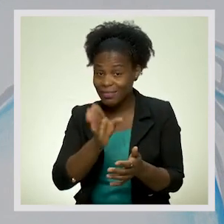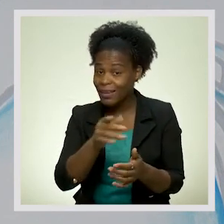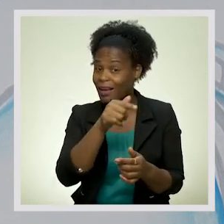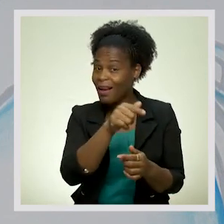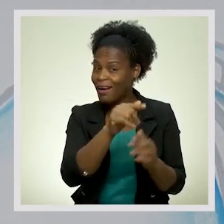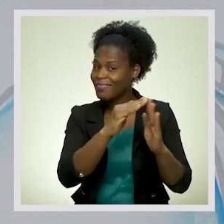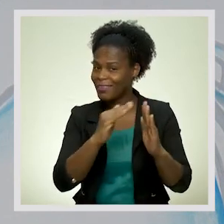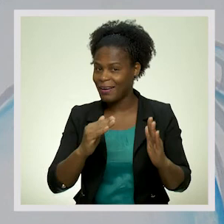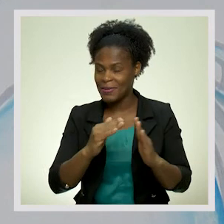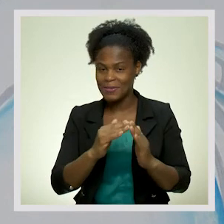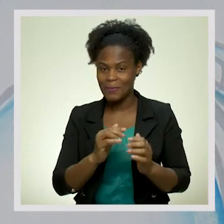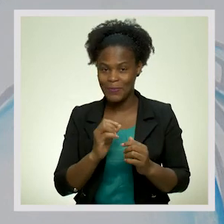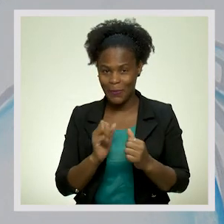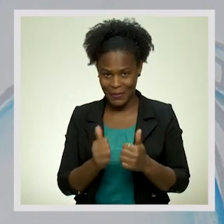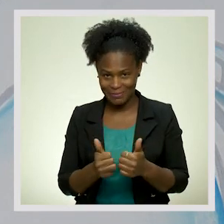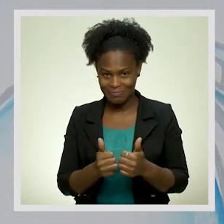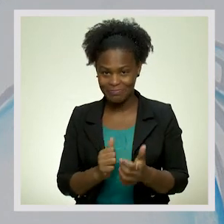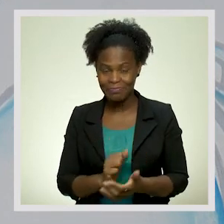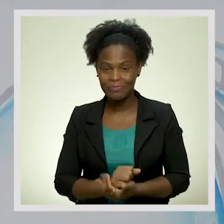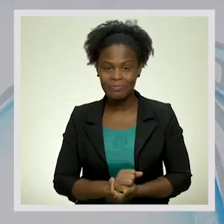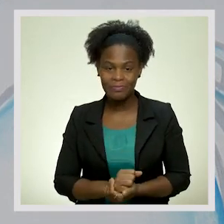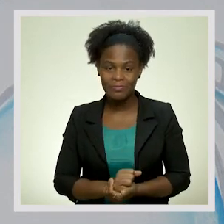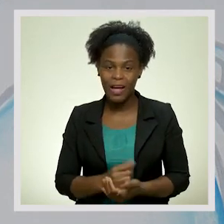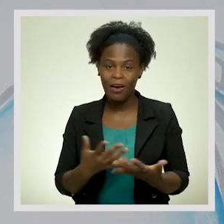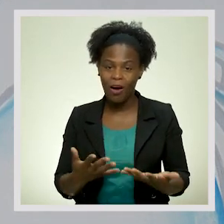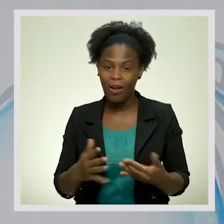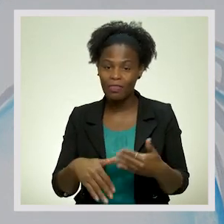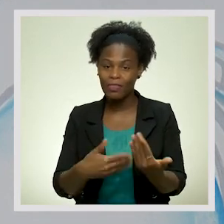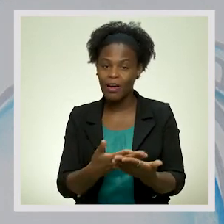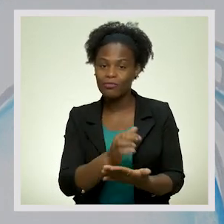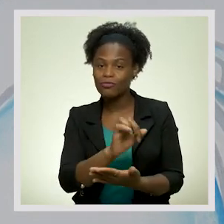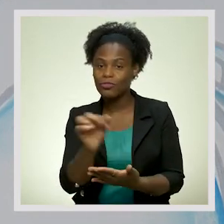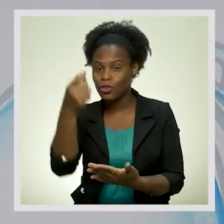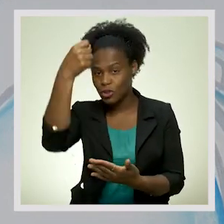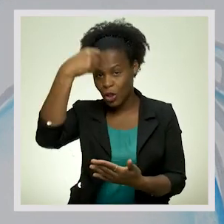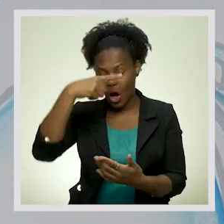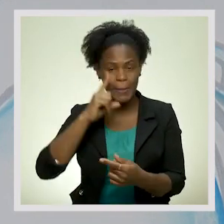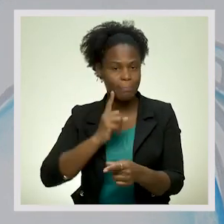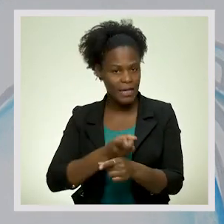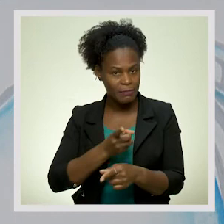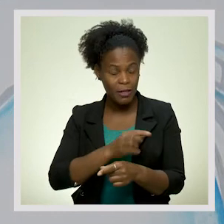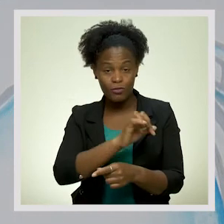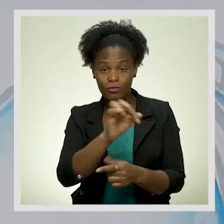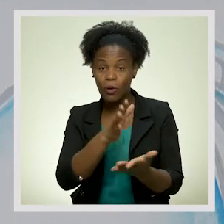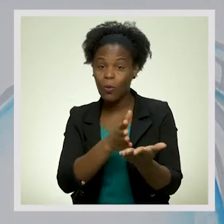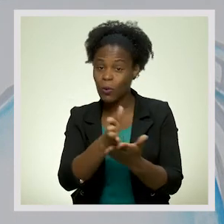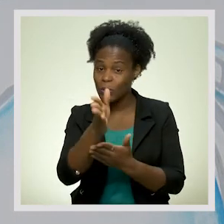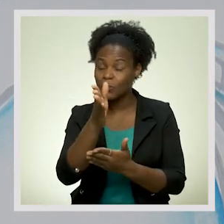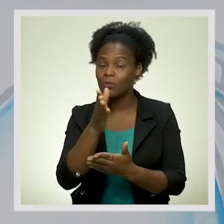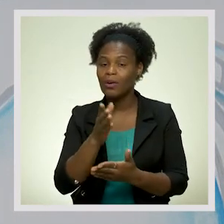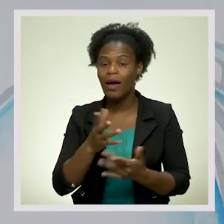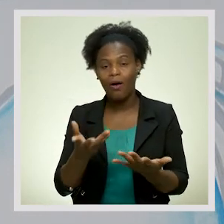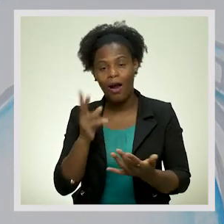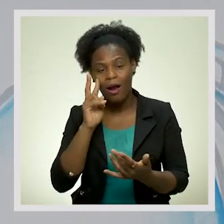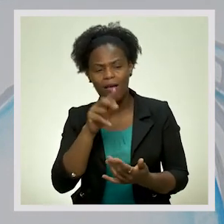ou pratique em casa. Tá bem? Vou-vos dar uma história que é a mesma história. Terão de